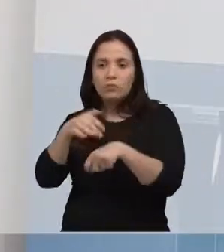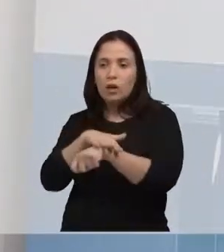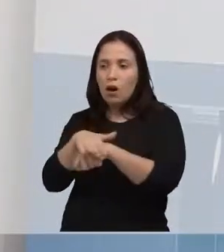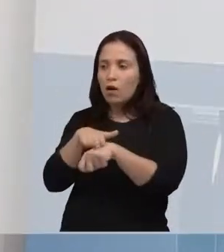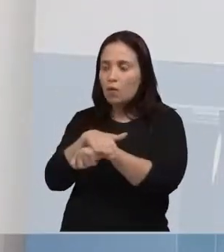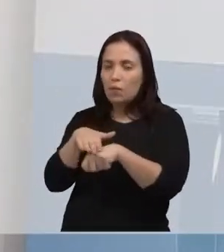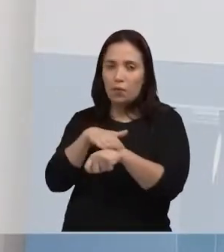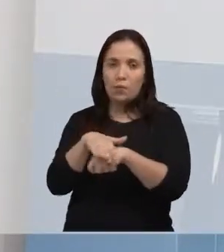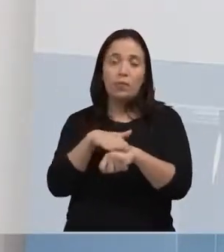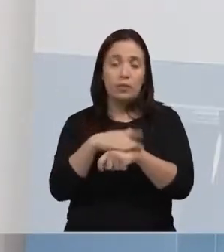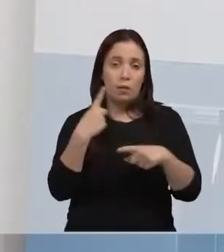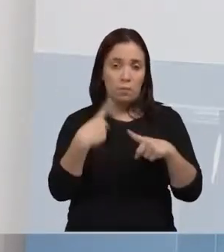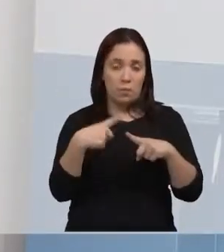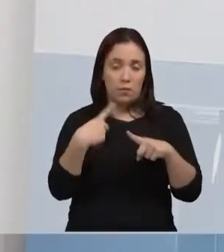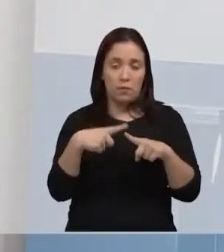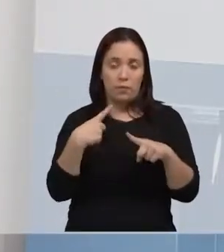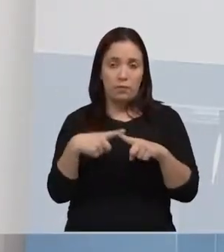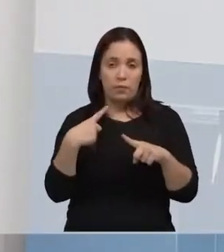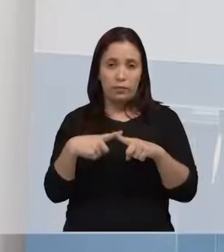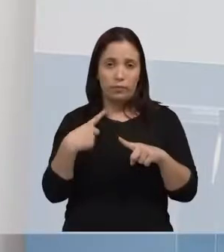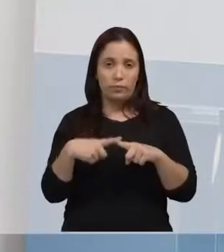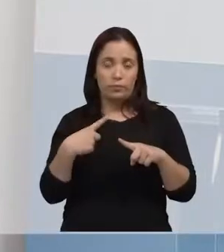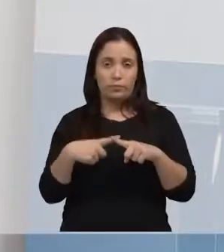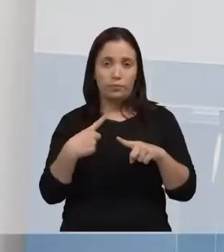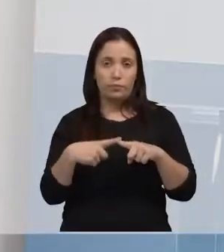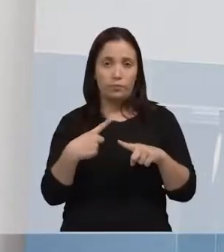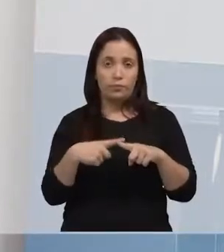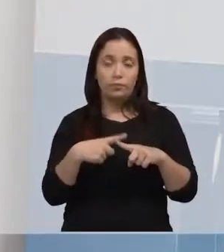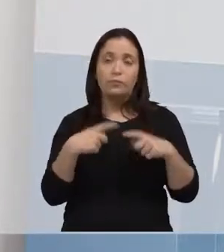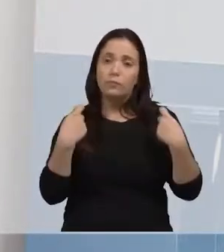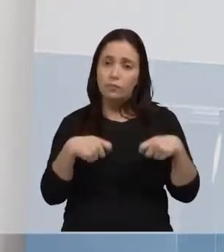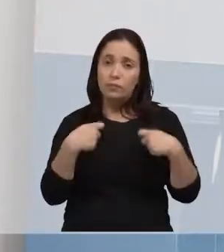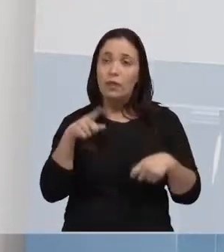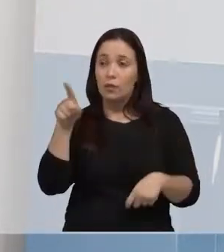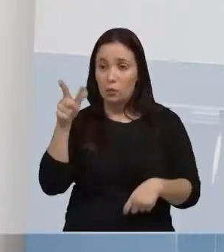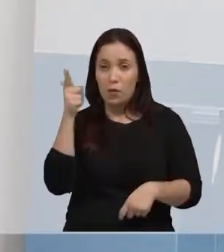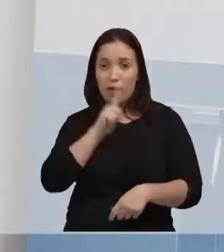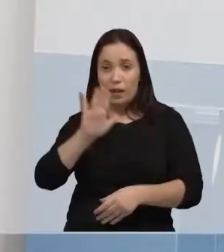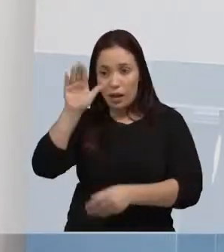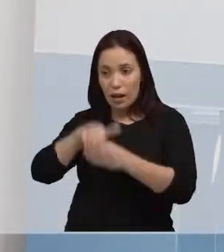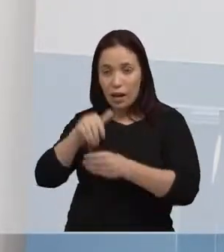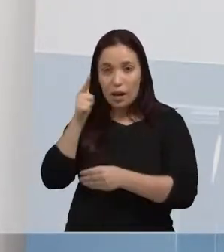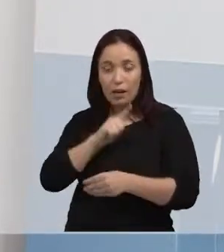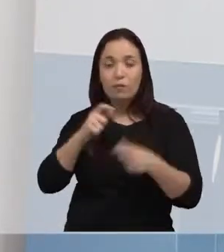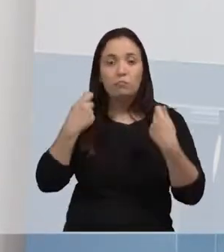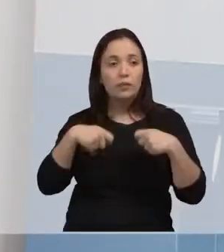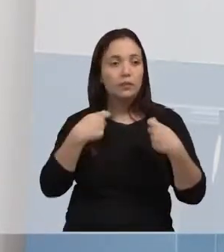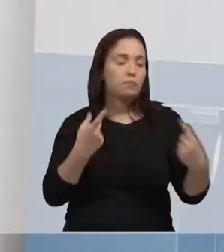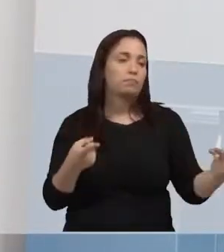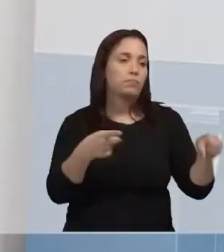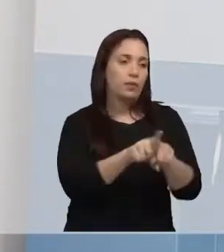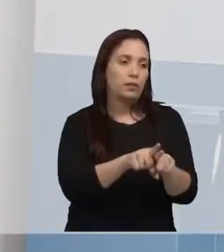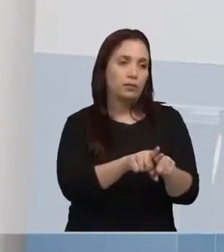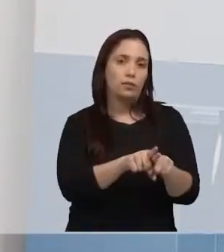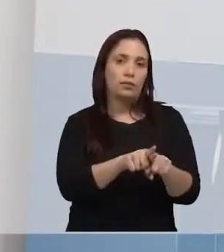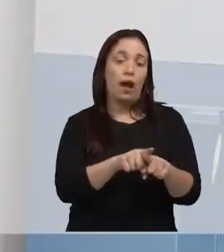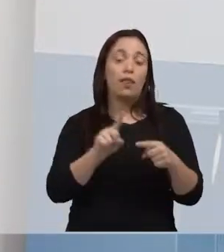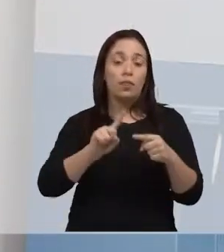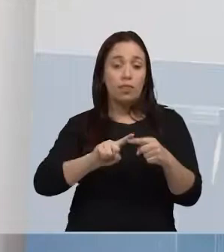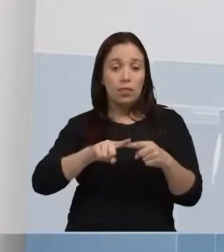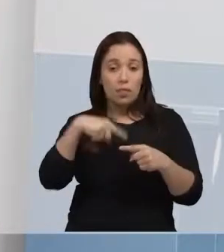mesmo no governo. Porque para você ganhar, é muito bom você ter aliados na eleição. O problema é depois para governar,